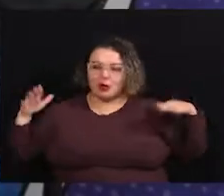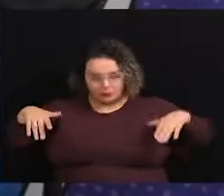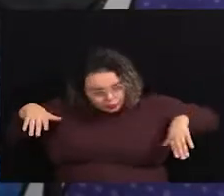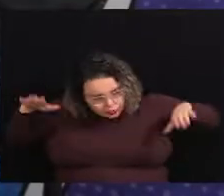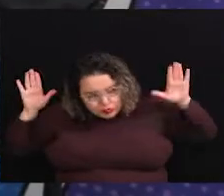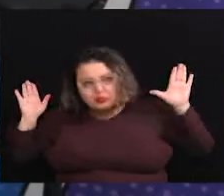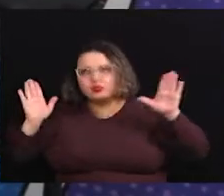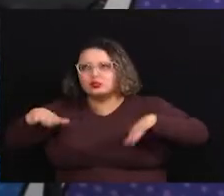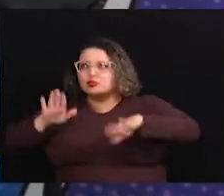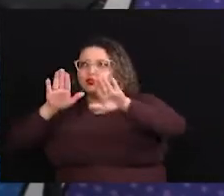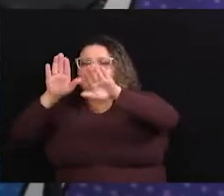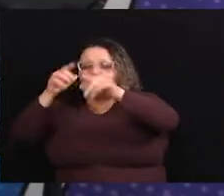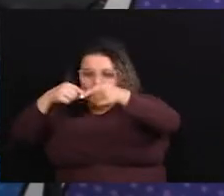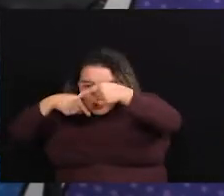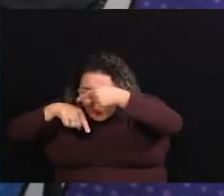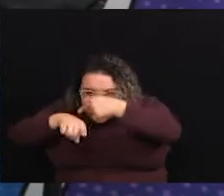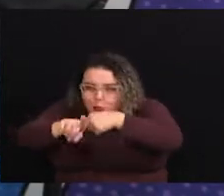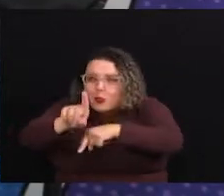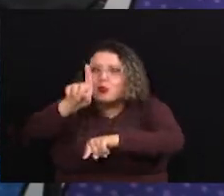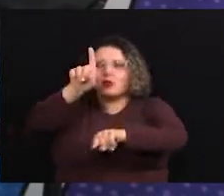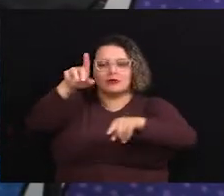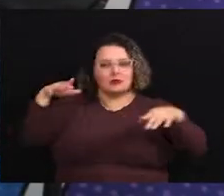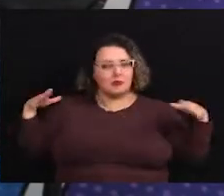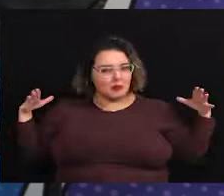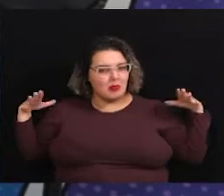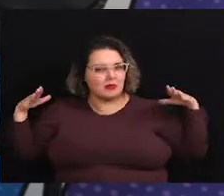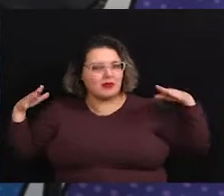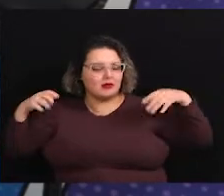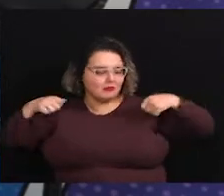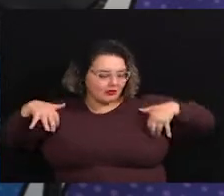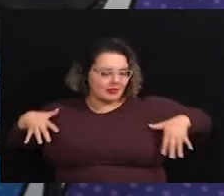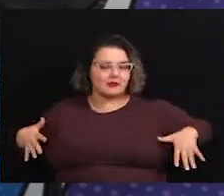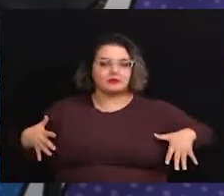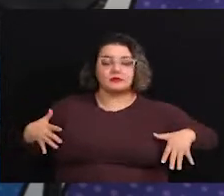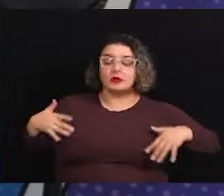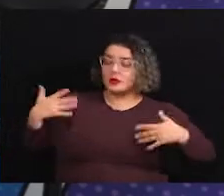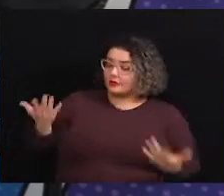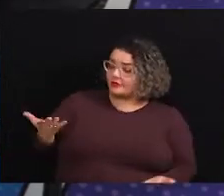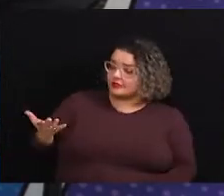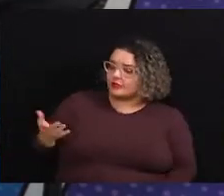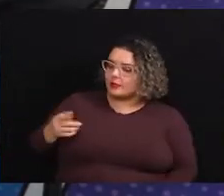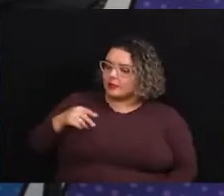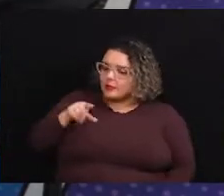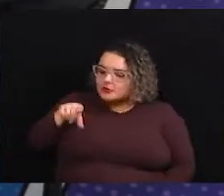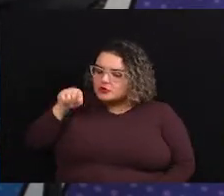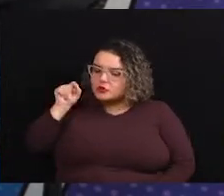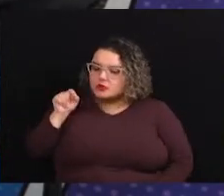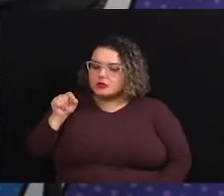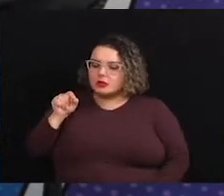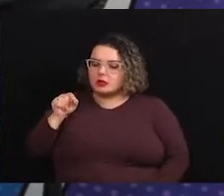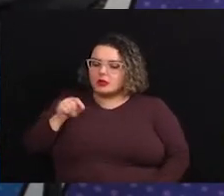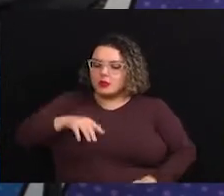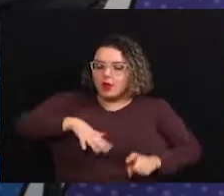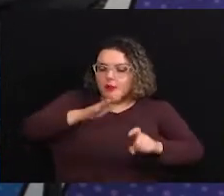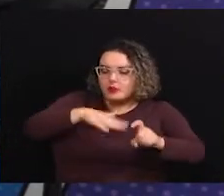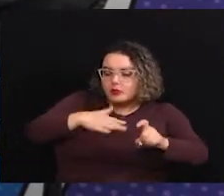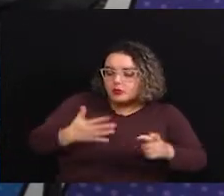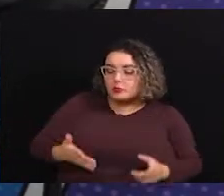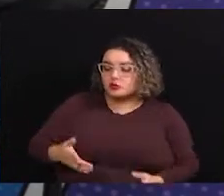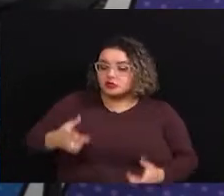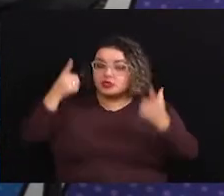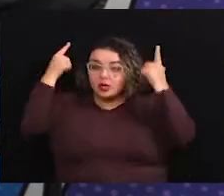né? Você escolheu ali uma lenda, um personagem da mitologia e trazer para o contemporâneo.